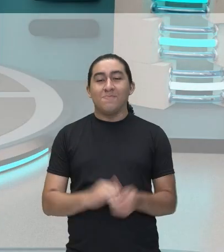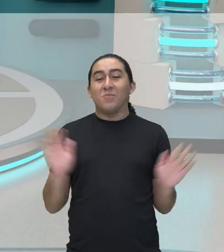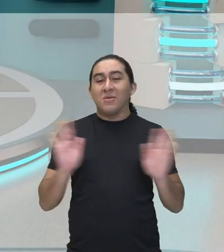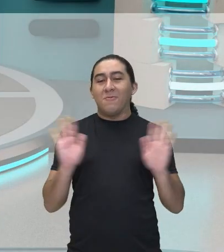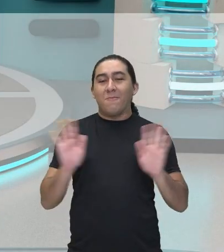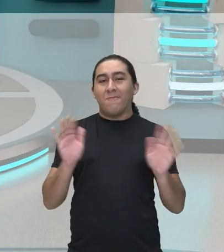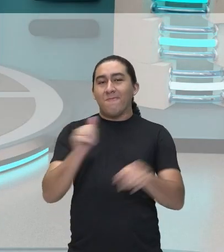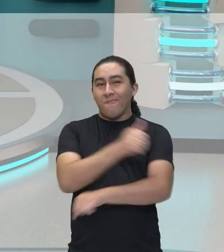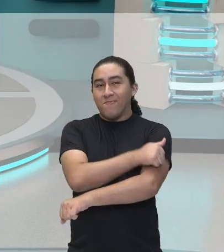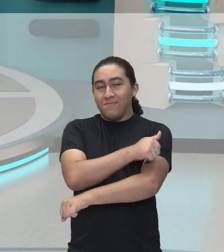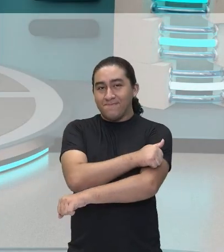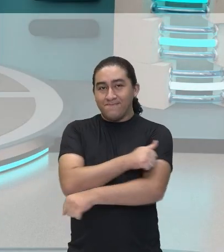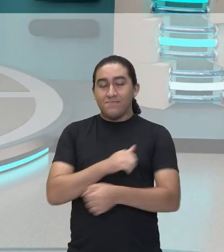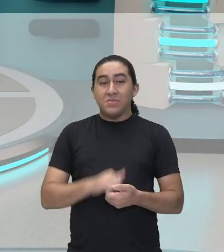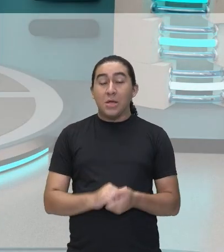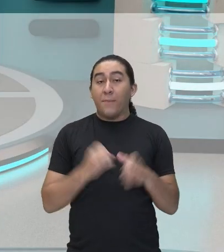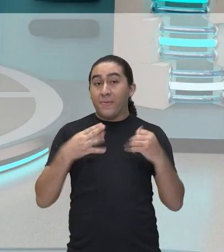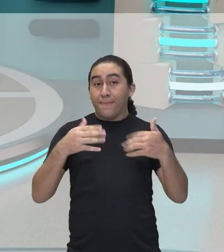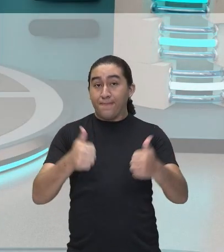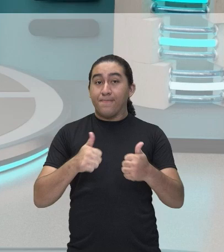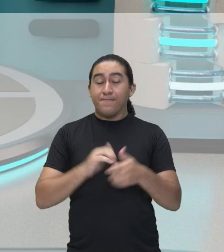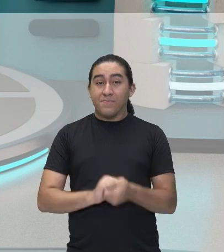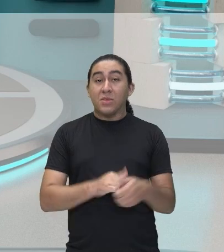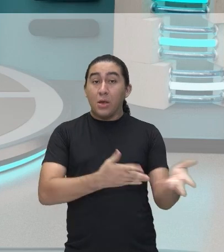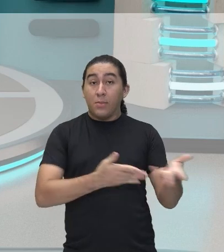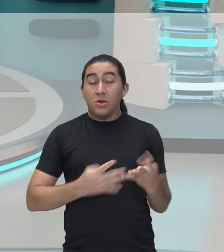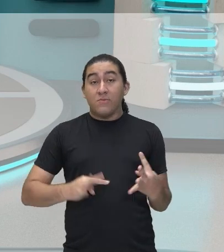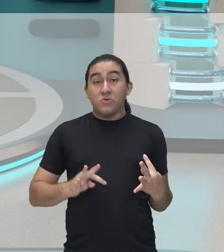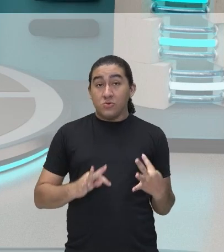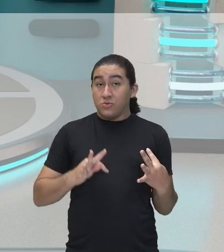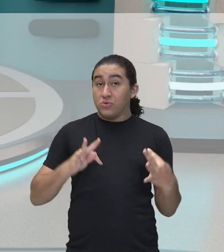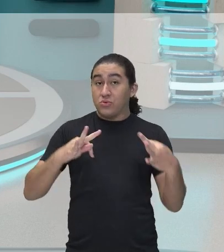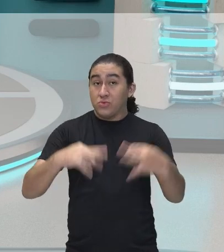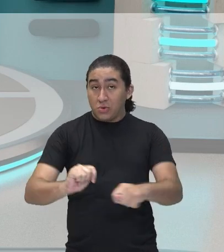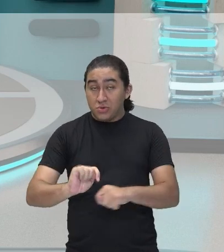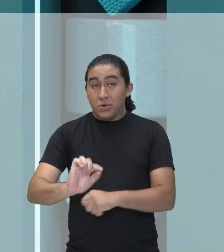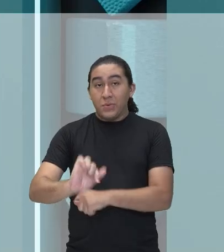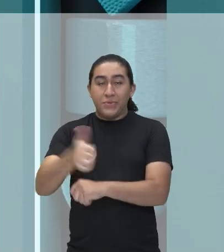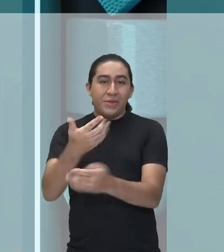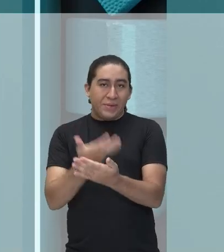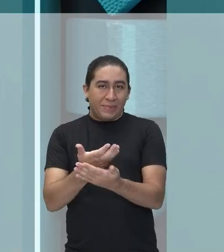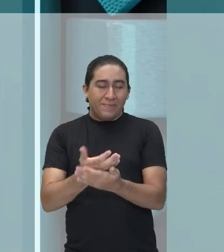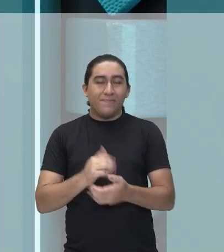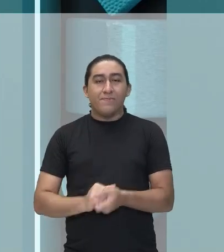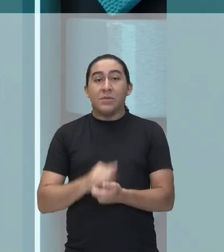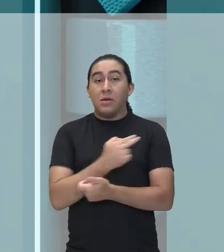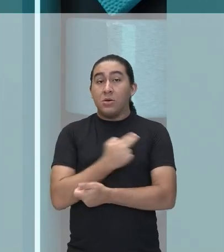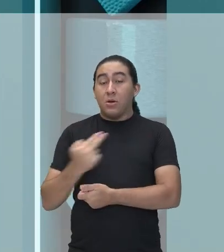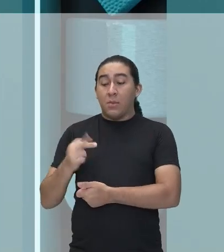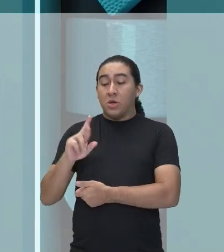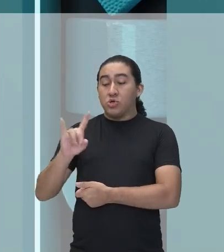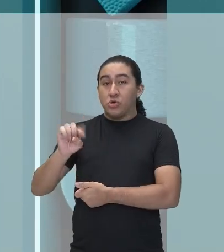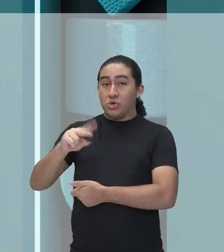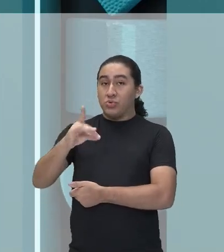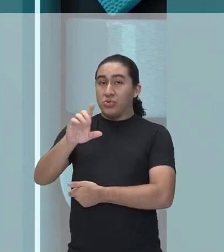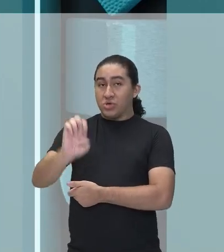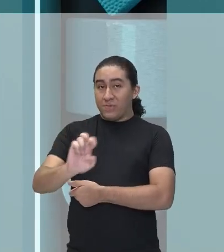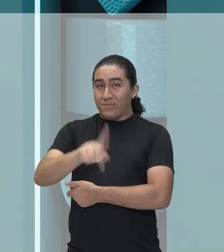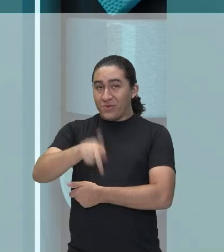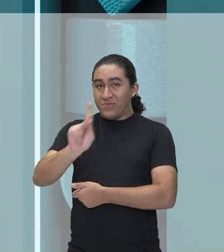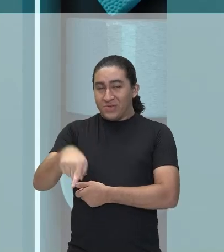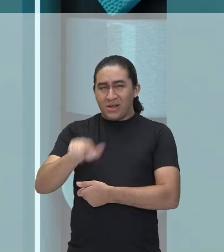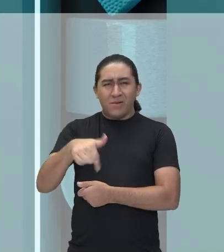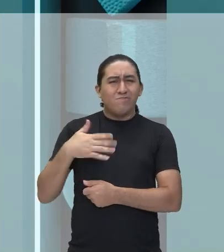Olá, queridos alunos, tudo bem? Sejam todos muito bem-vindos. Eu sou a professora Risônia de Araújo e é sempre